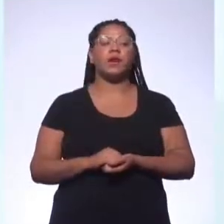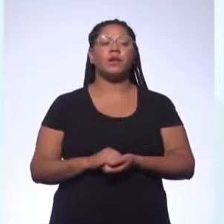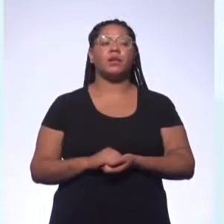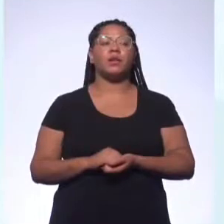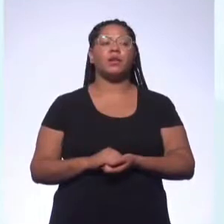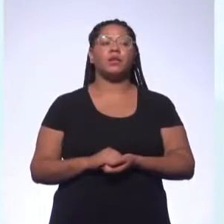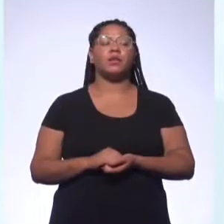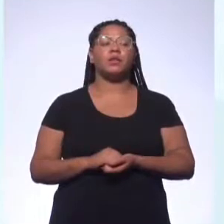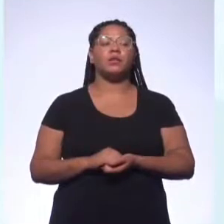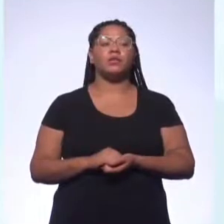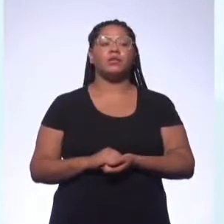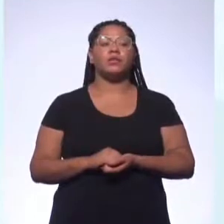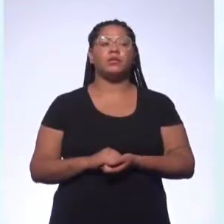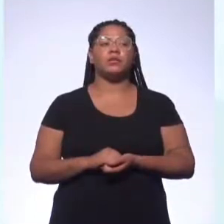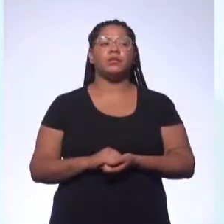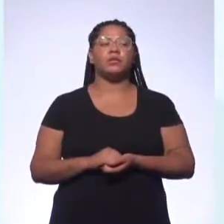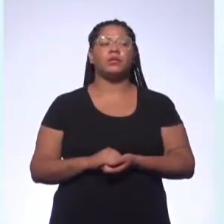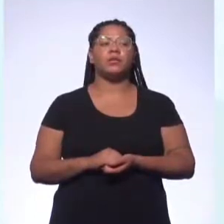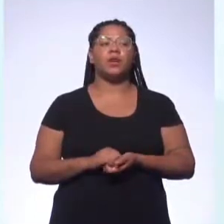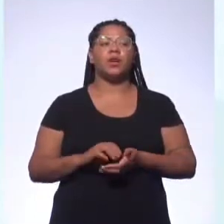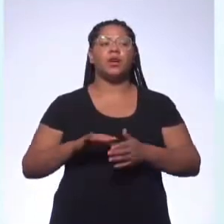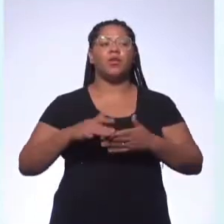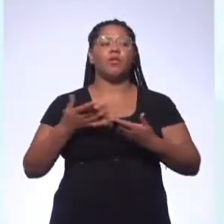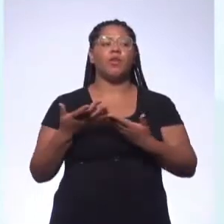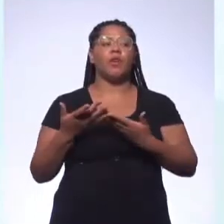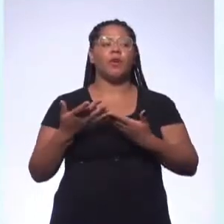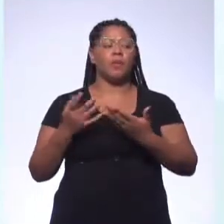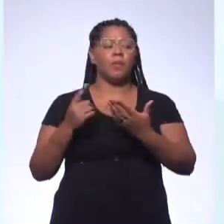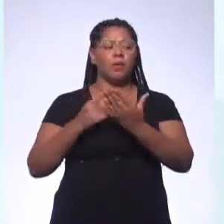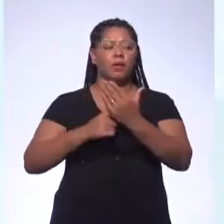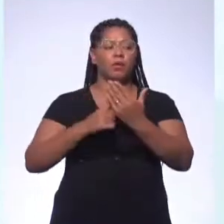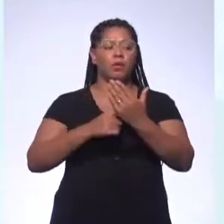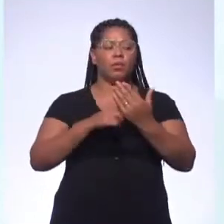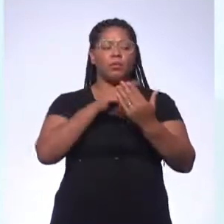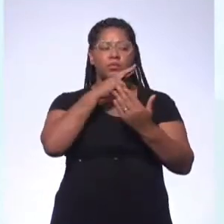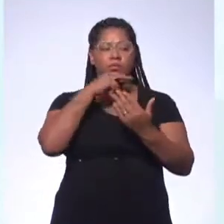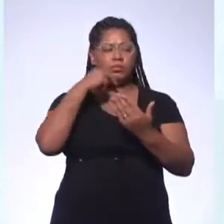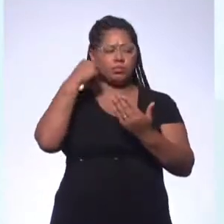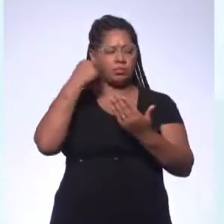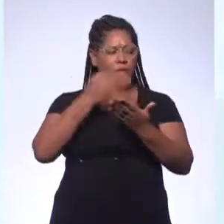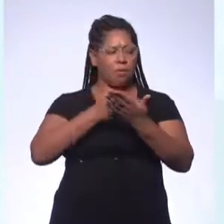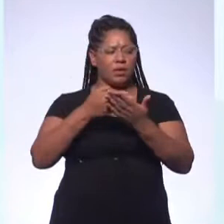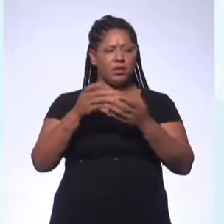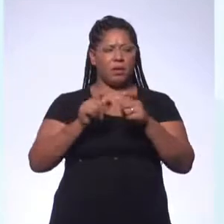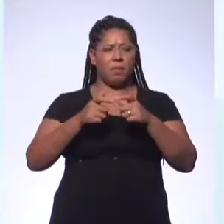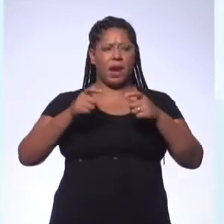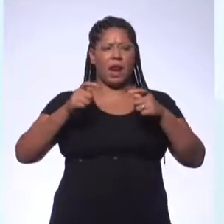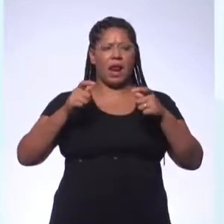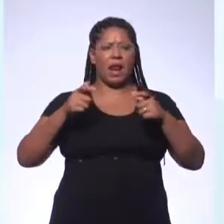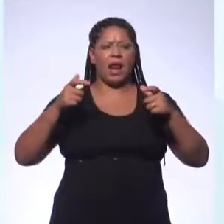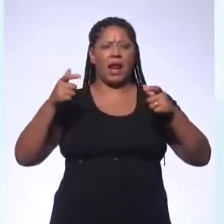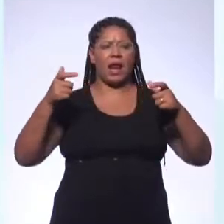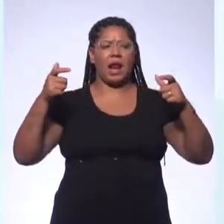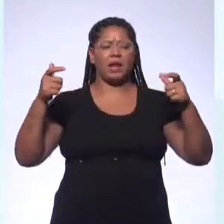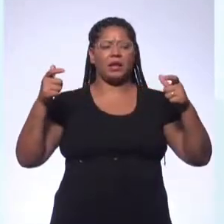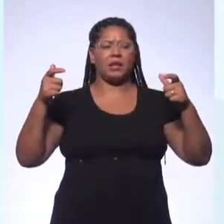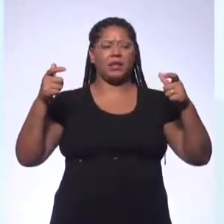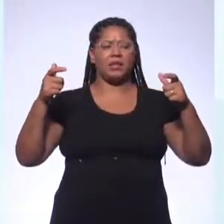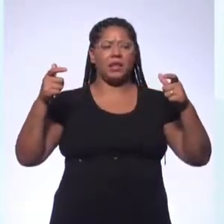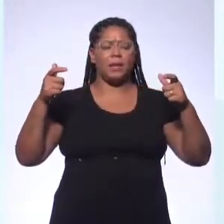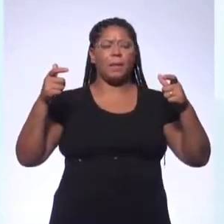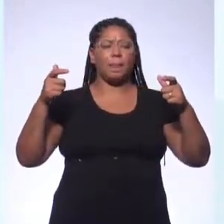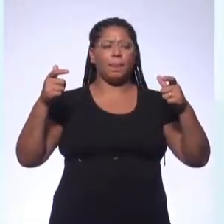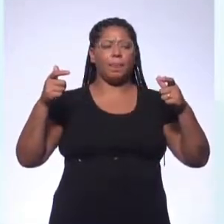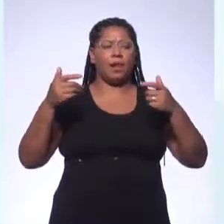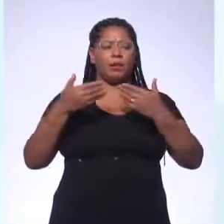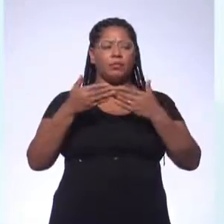seja, conforme a União Soviética começa a expandir, né, a querer abrir-se para o